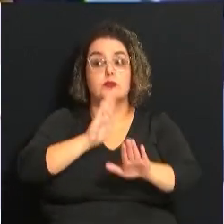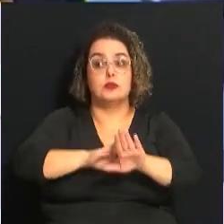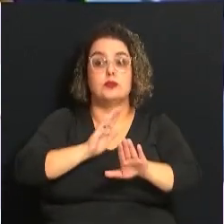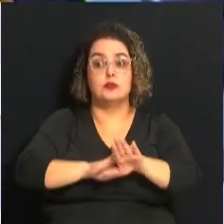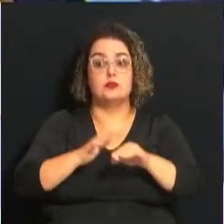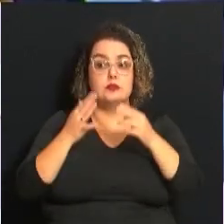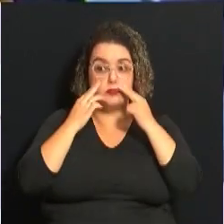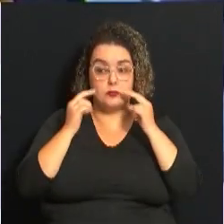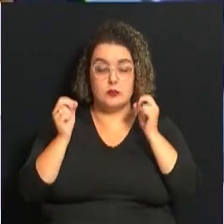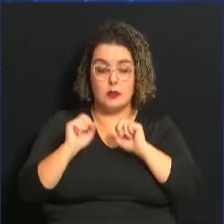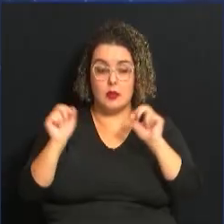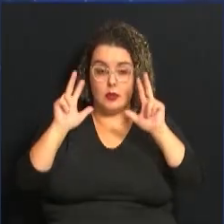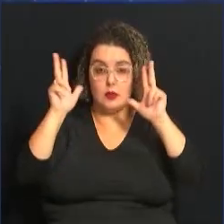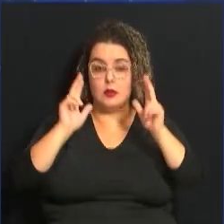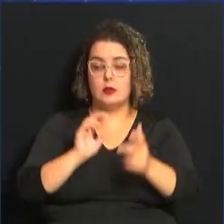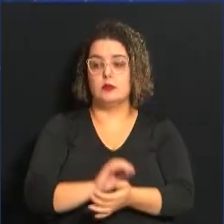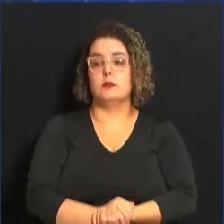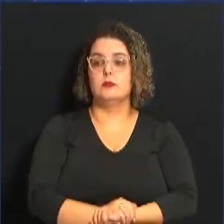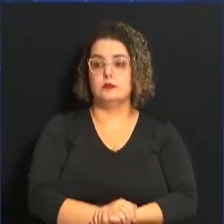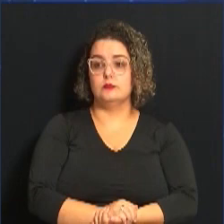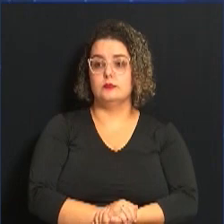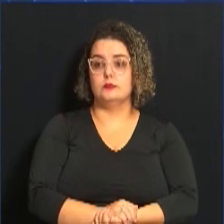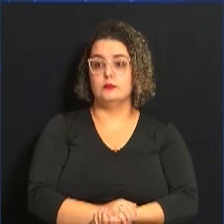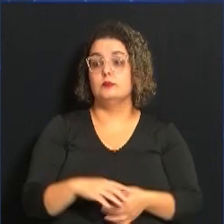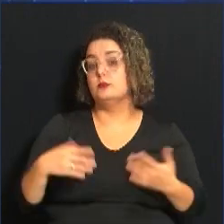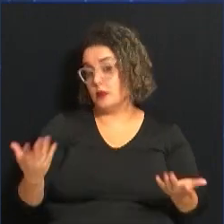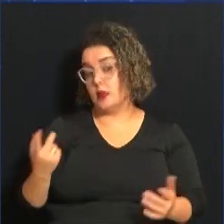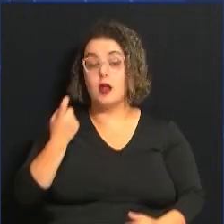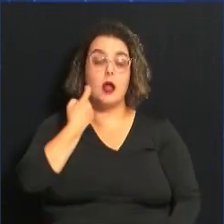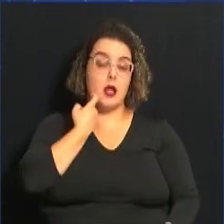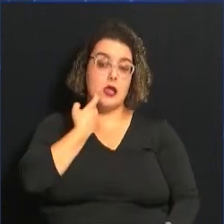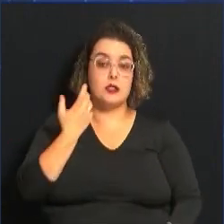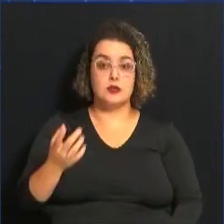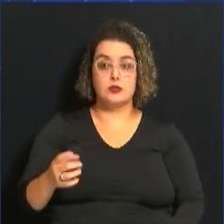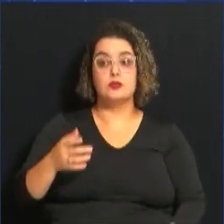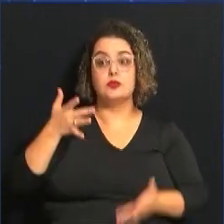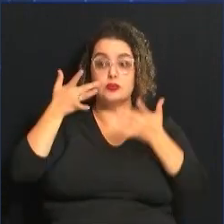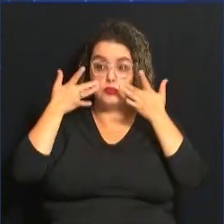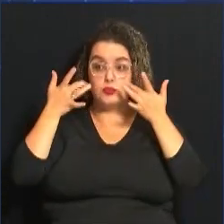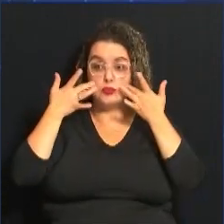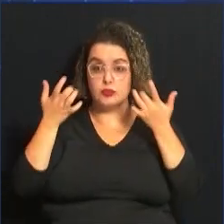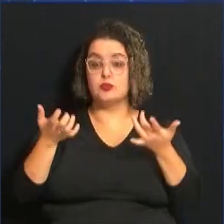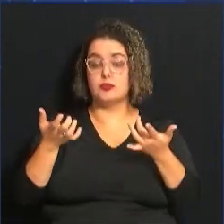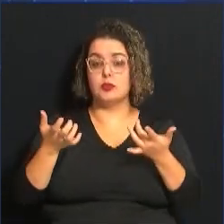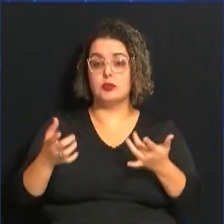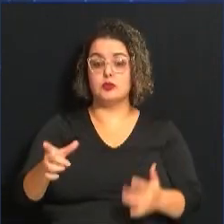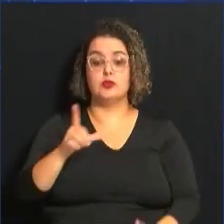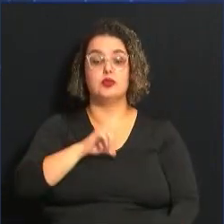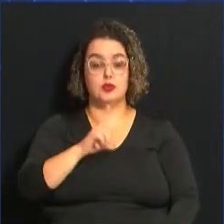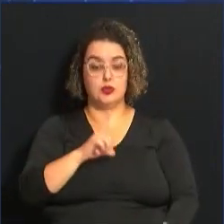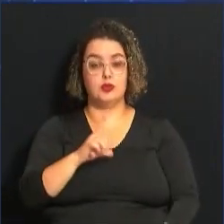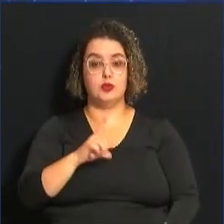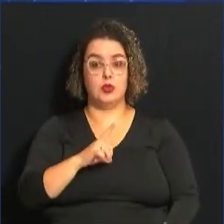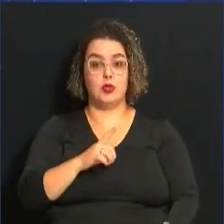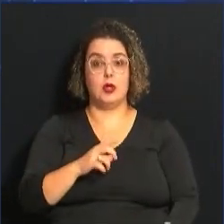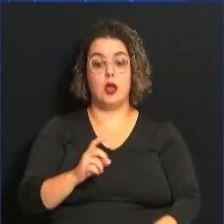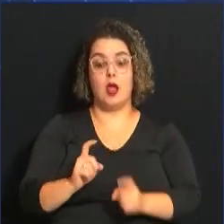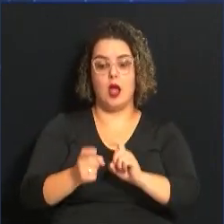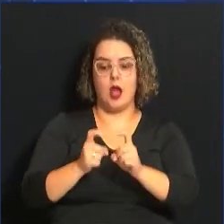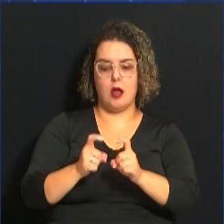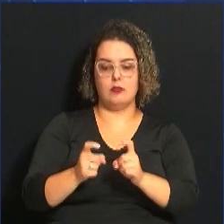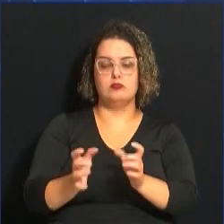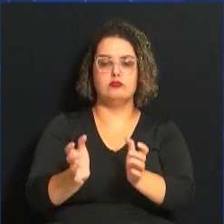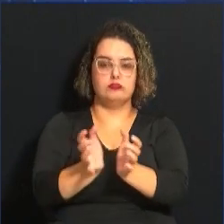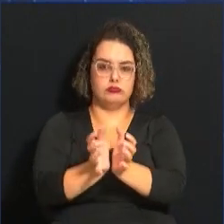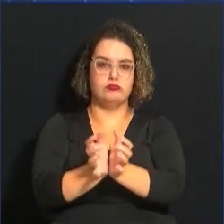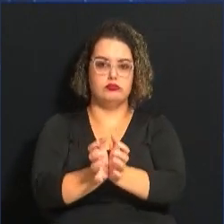a isso, né? Na sexta-feira, no Teatro Bento Querino, nós tivemos reuniões de comissões.